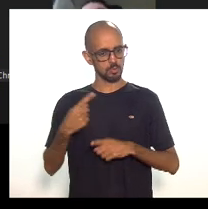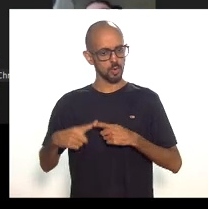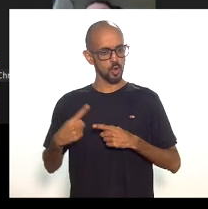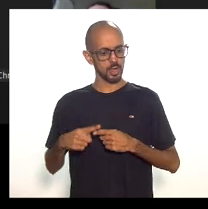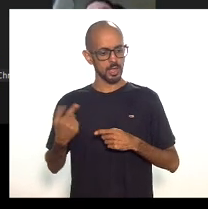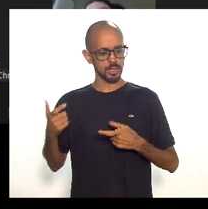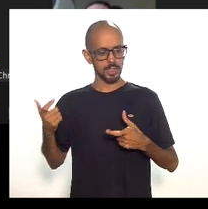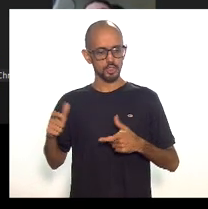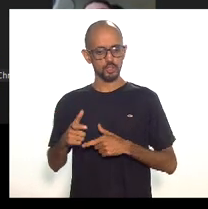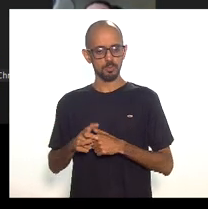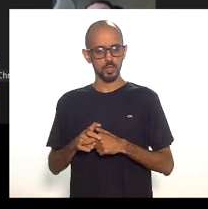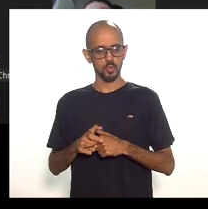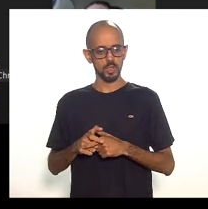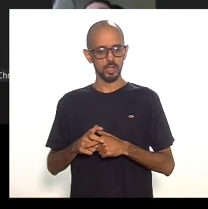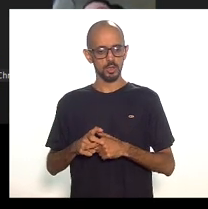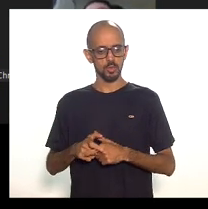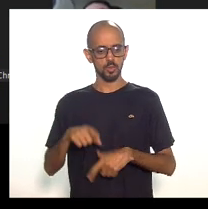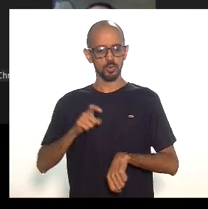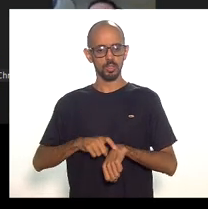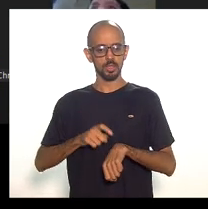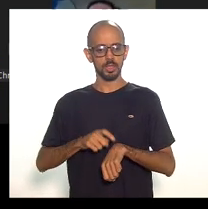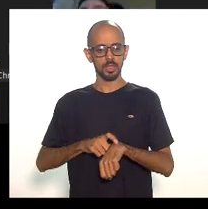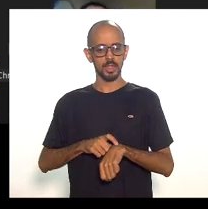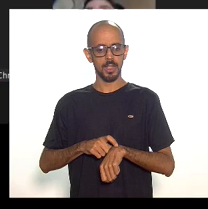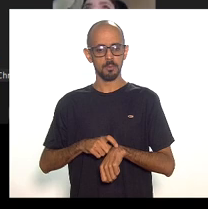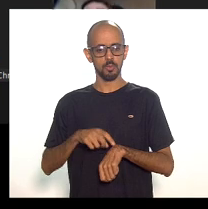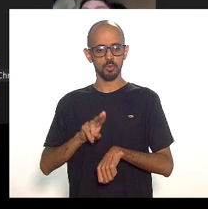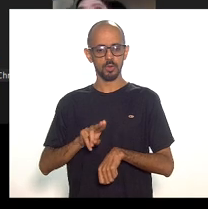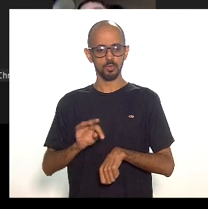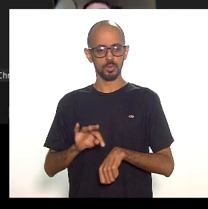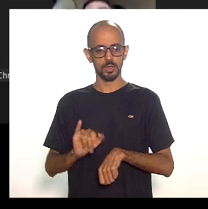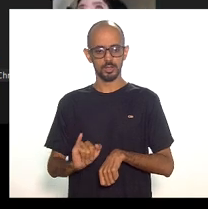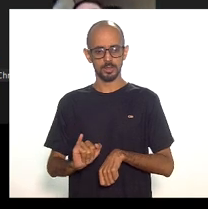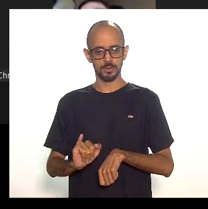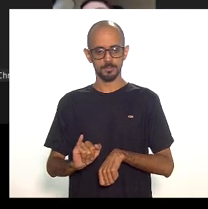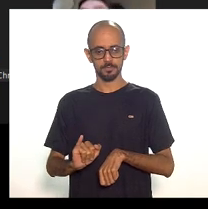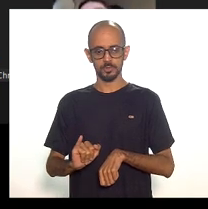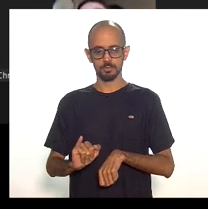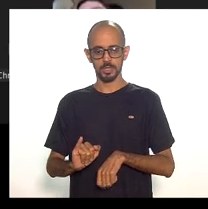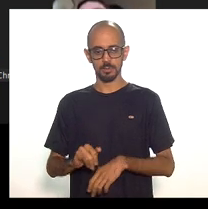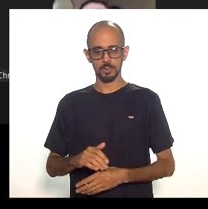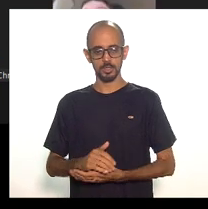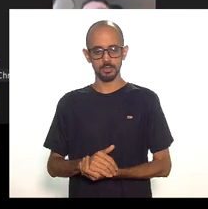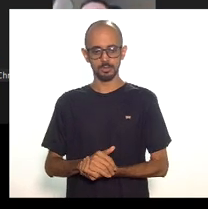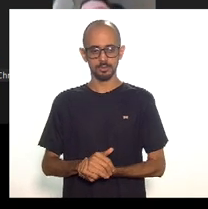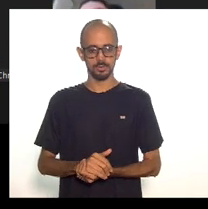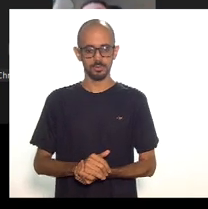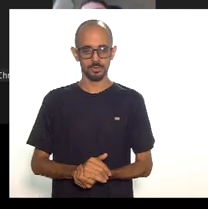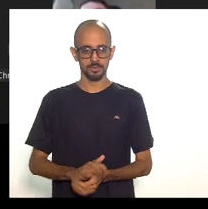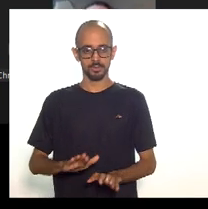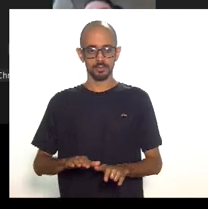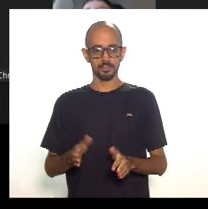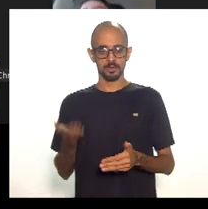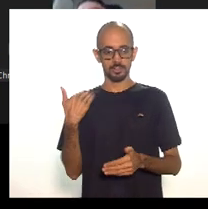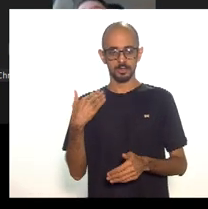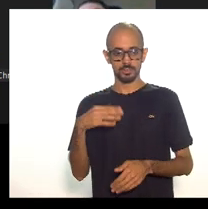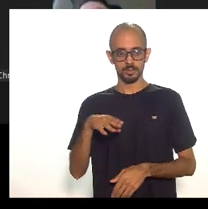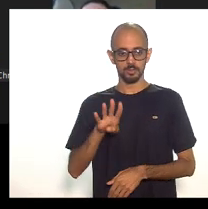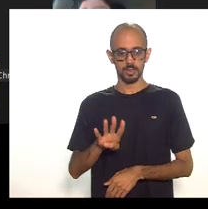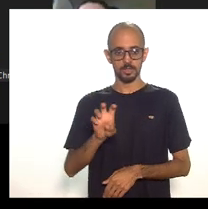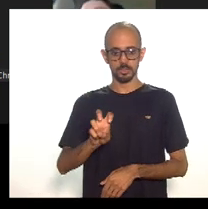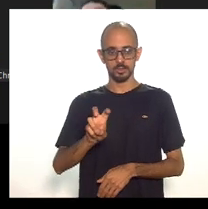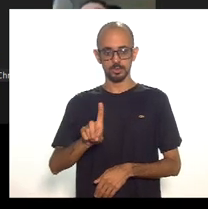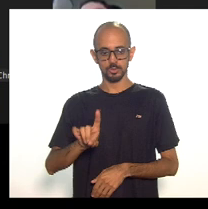o tempo de permanência na UTI de pacientes Covid. Antes era 45 dias,